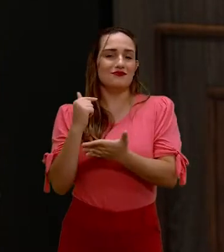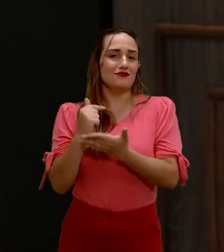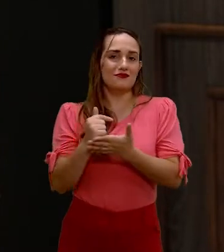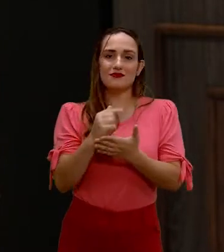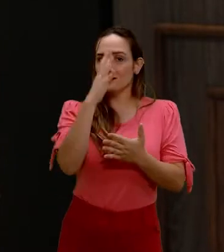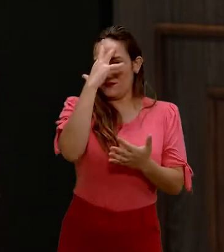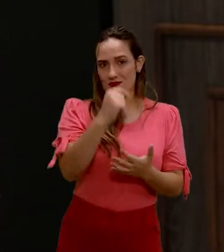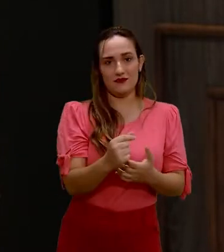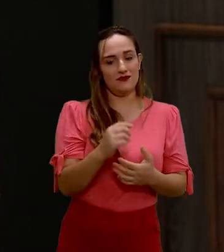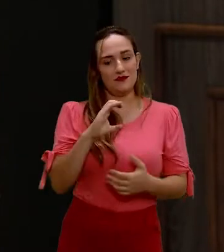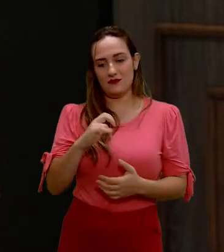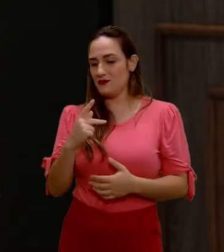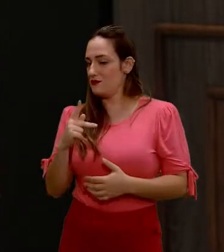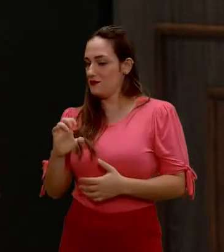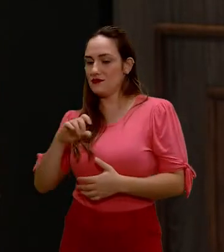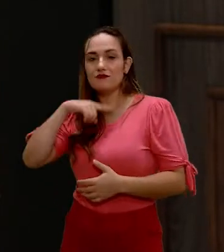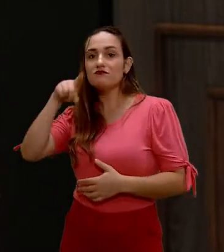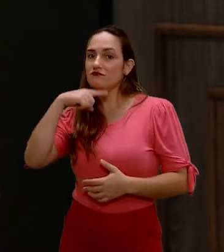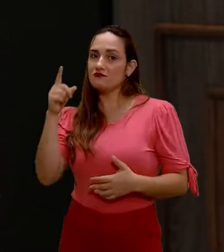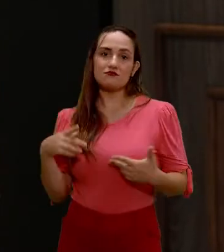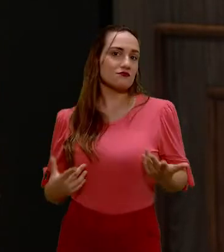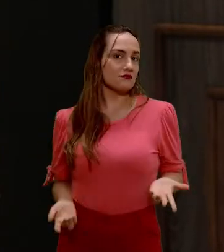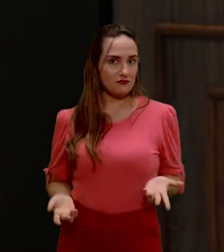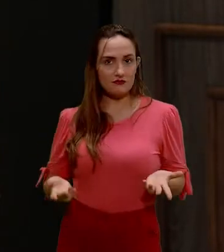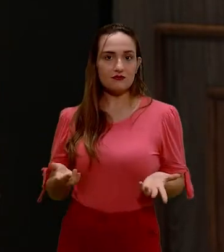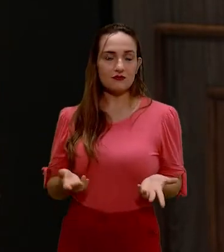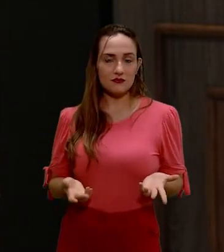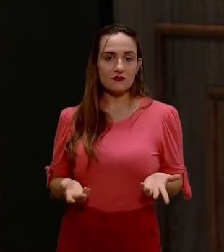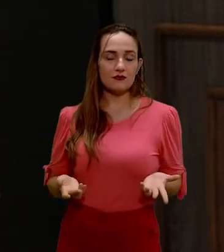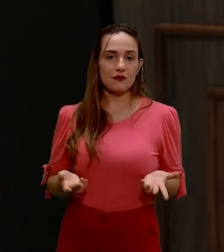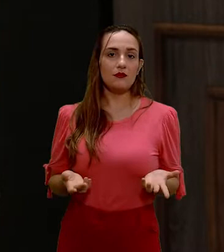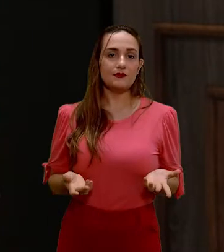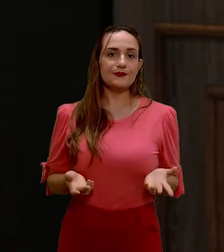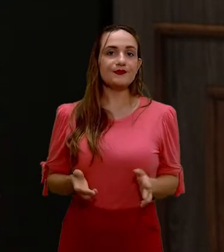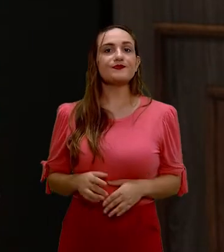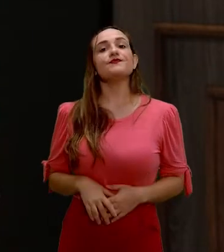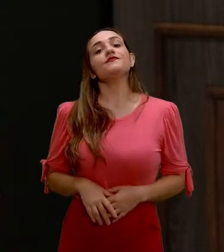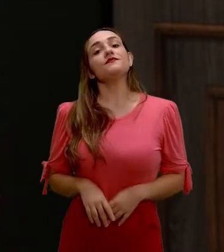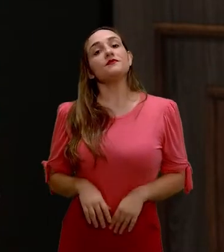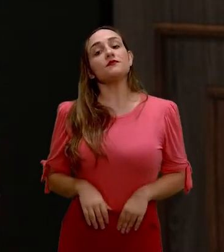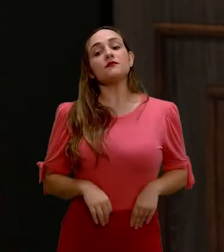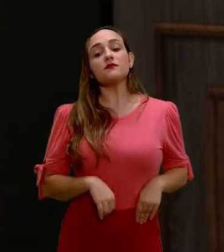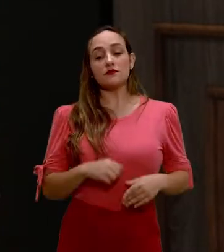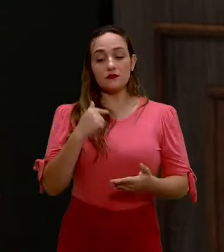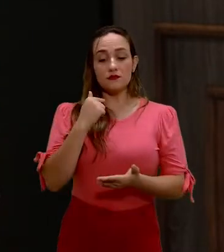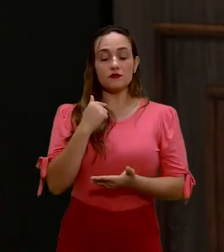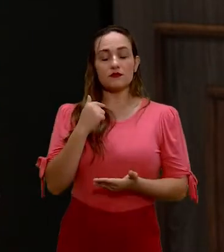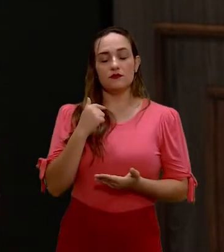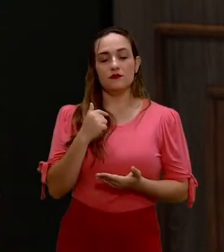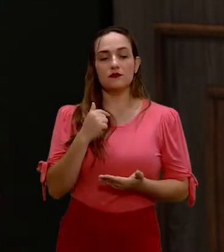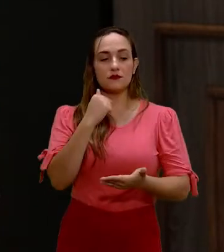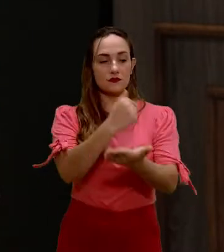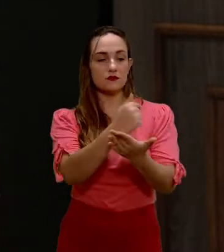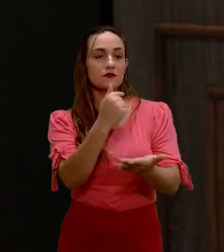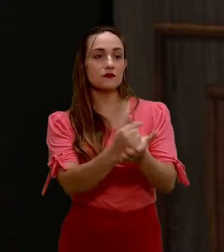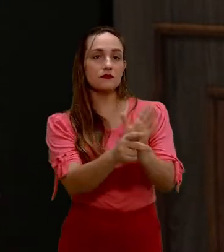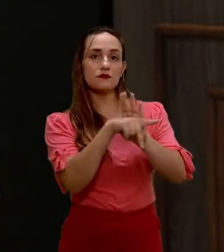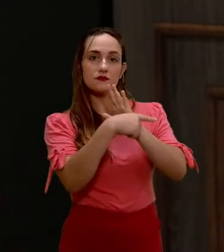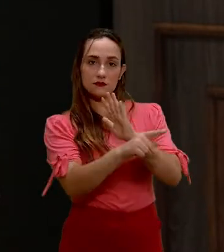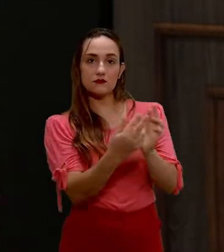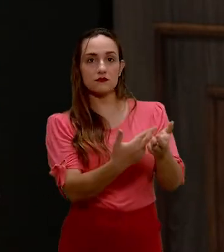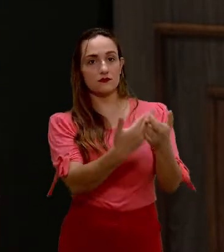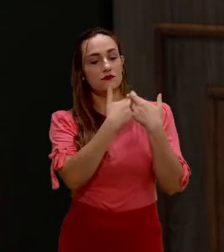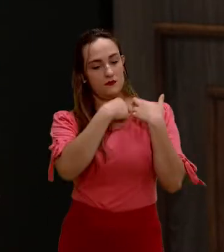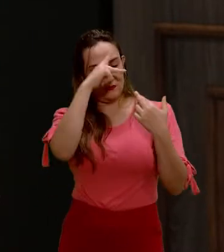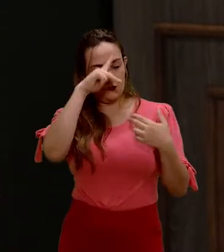consegue emitir aquele documento naquele momento. O cartório consegue captar todos os processos da sua competência